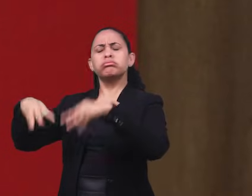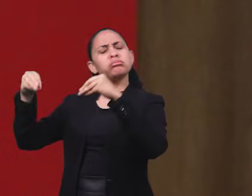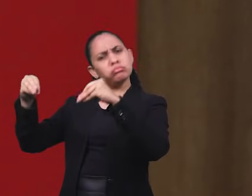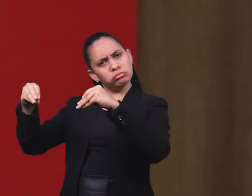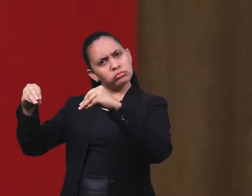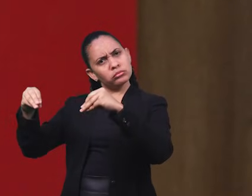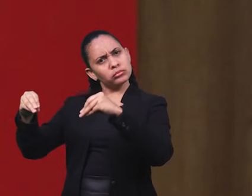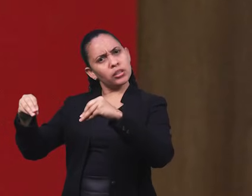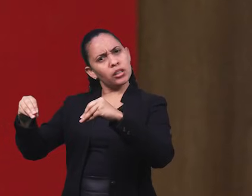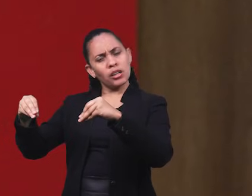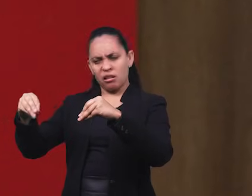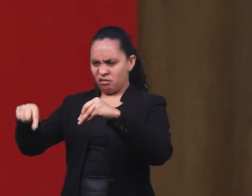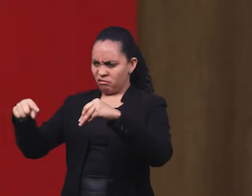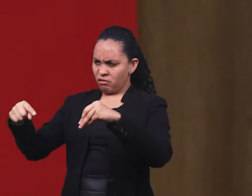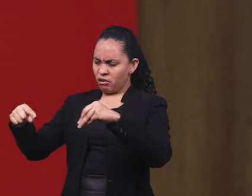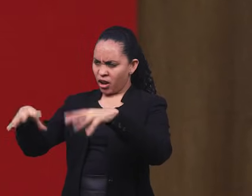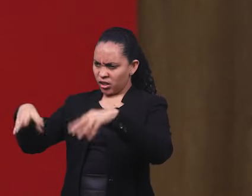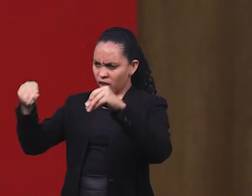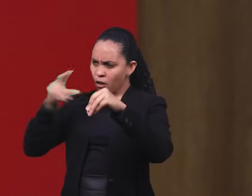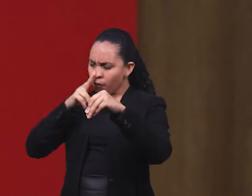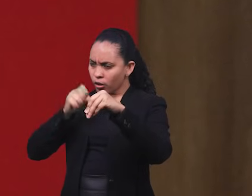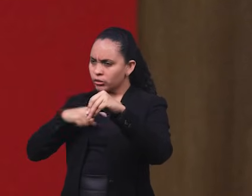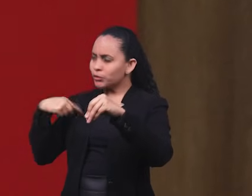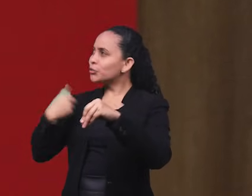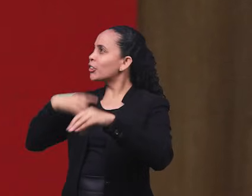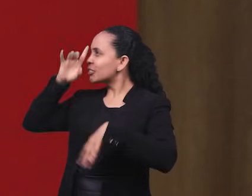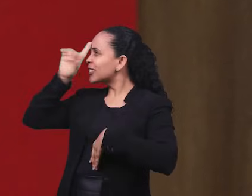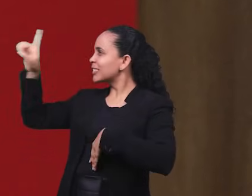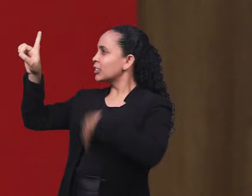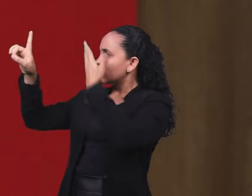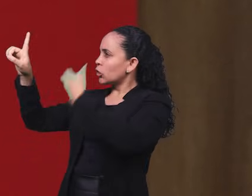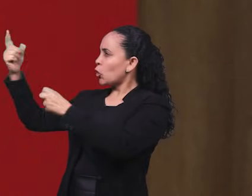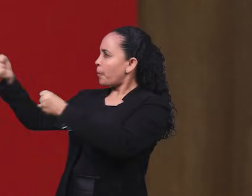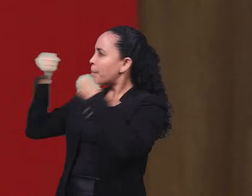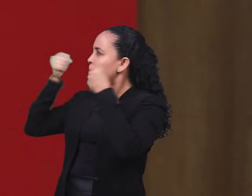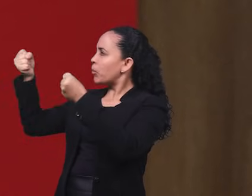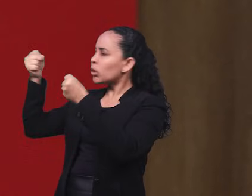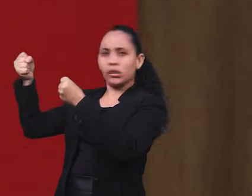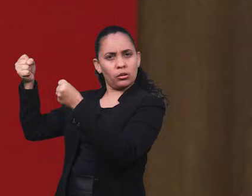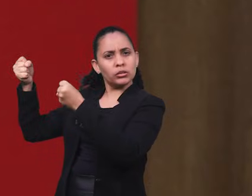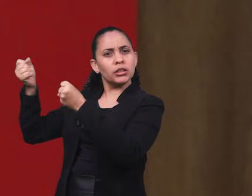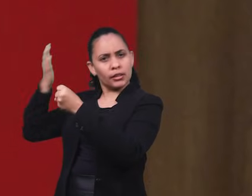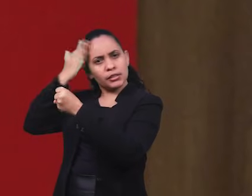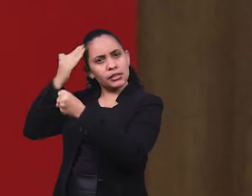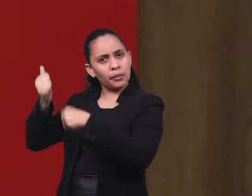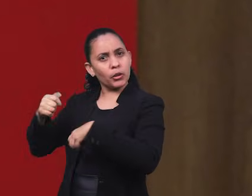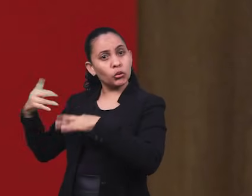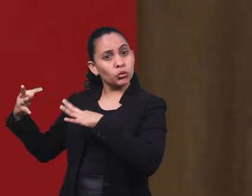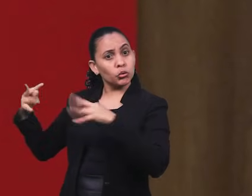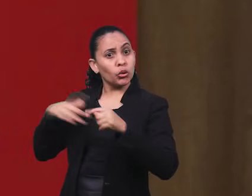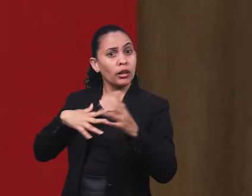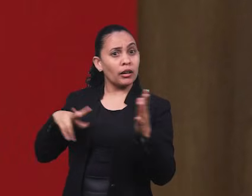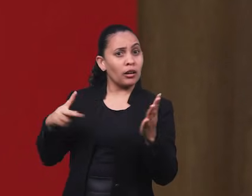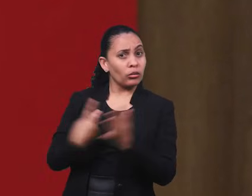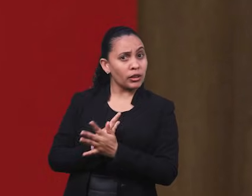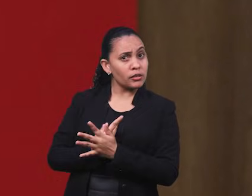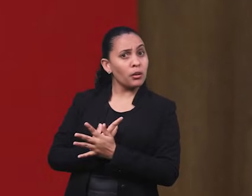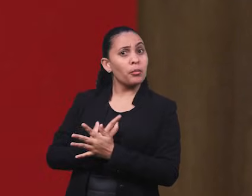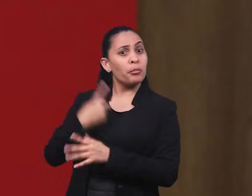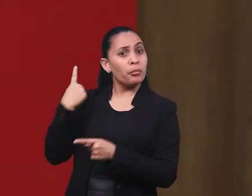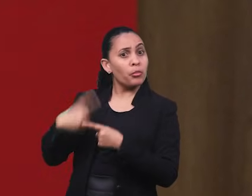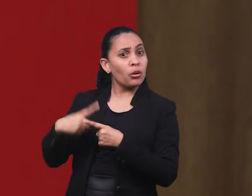Não é verdade? Sim. Castelo forte é o nosso Deus. Nosso né? Deus. Então ele reconhecia que tudo que